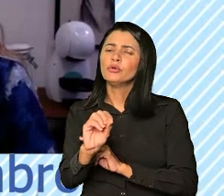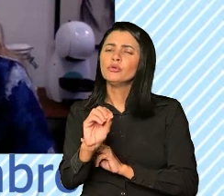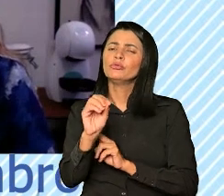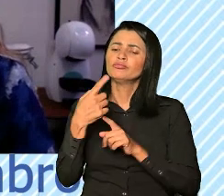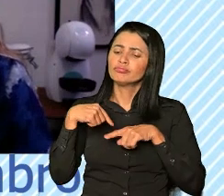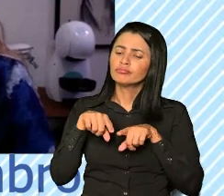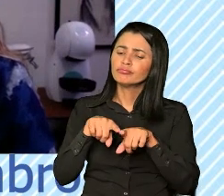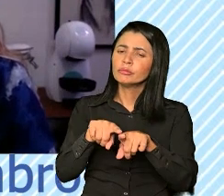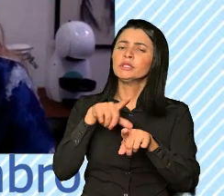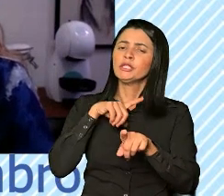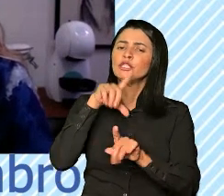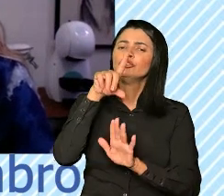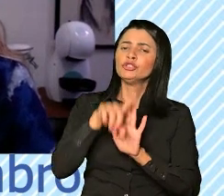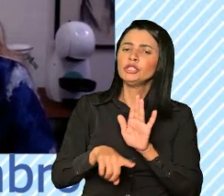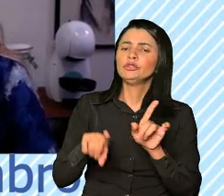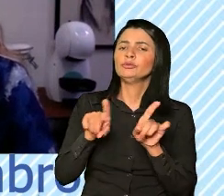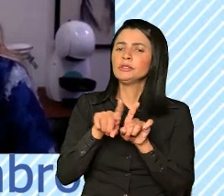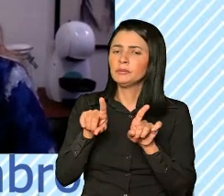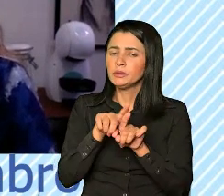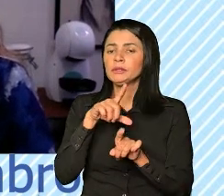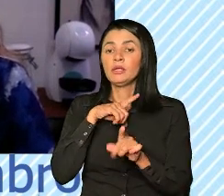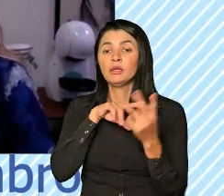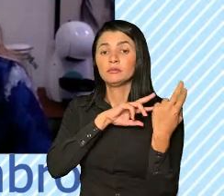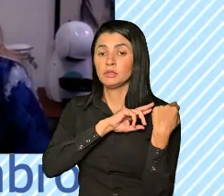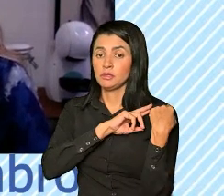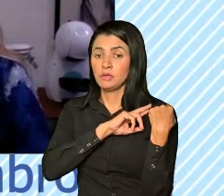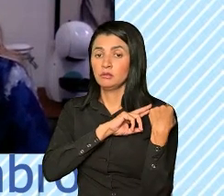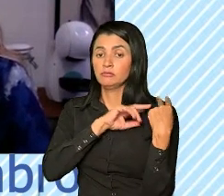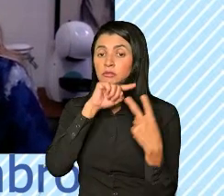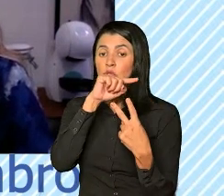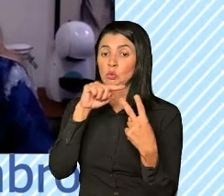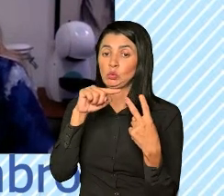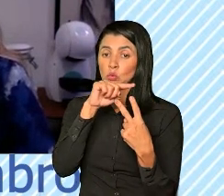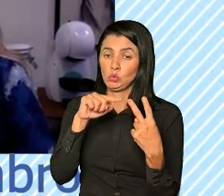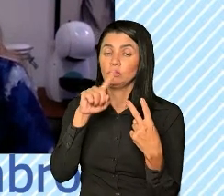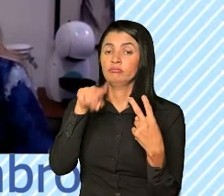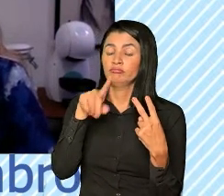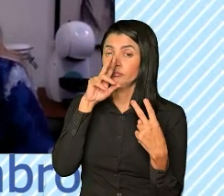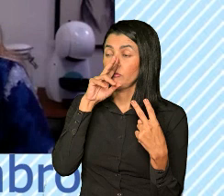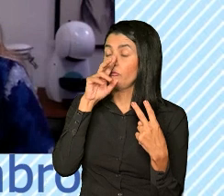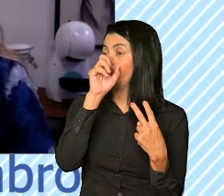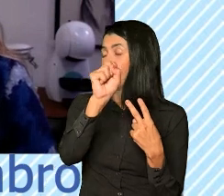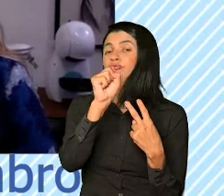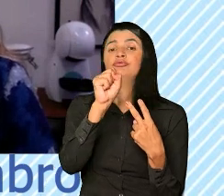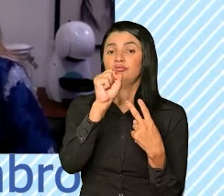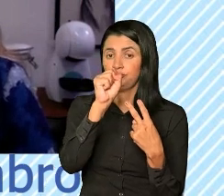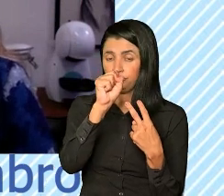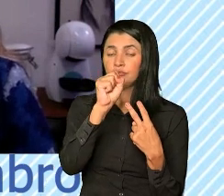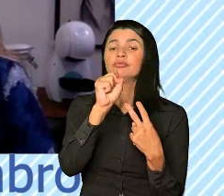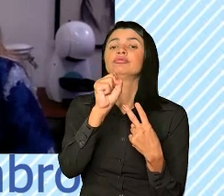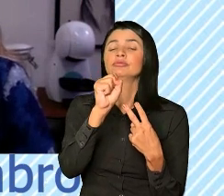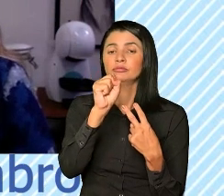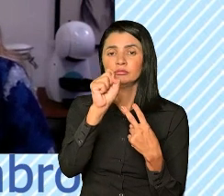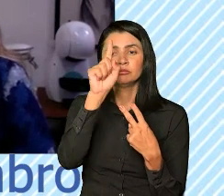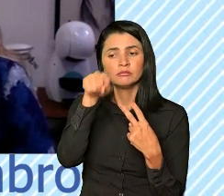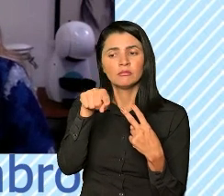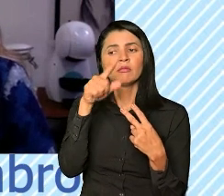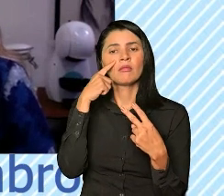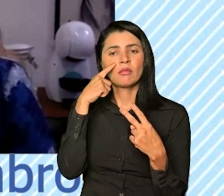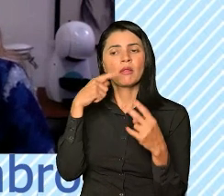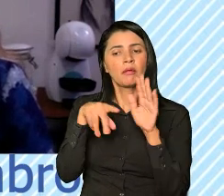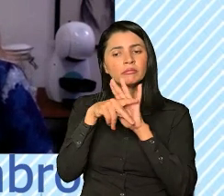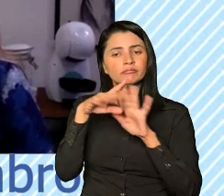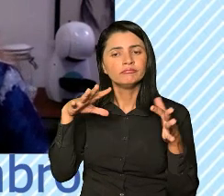de direito e dever. Então, ela tem essas duas expressões que são bastante fortes, e que são bastante englobadas, tanto